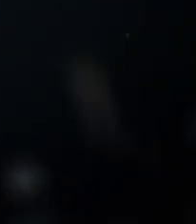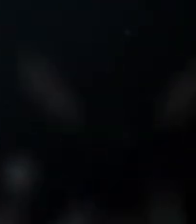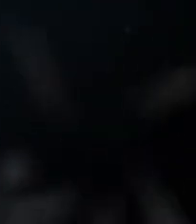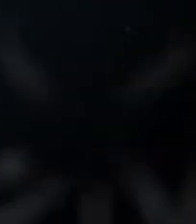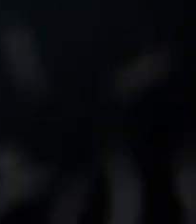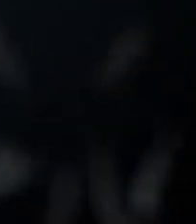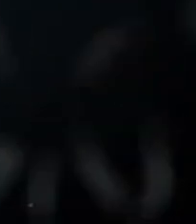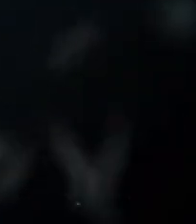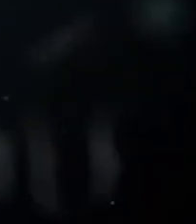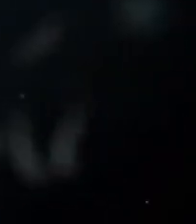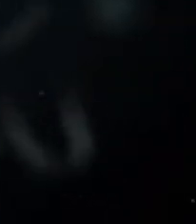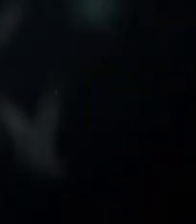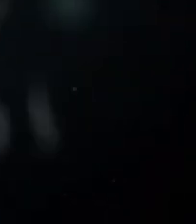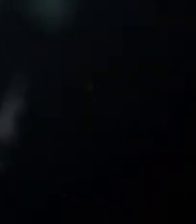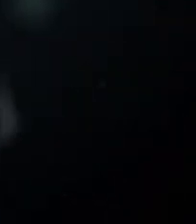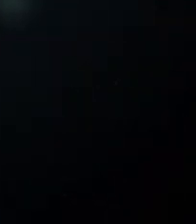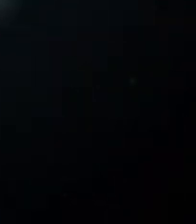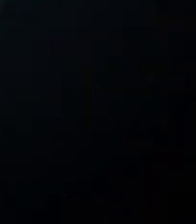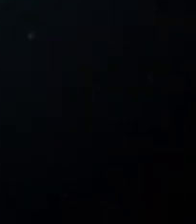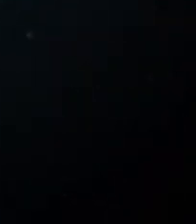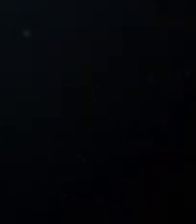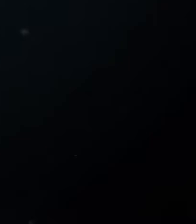E aí